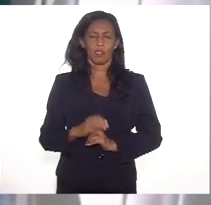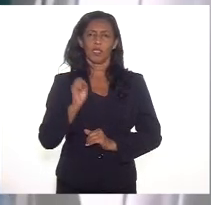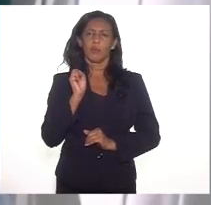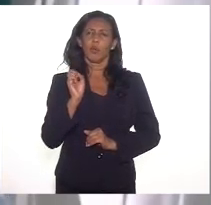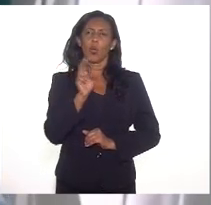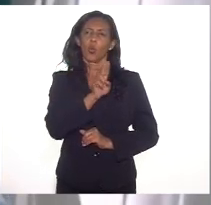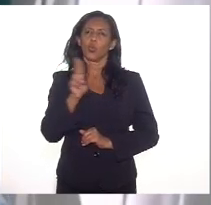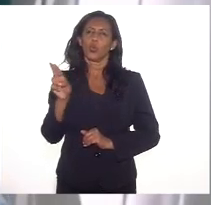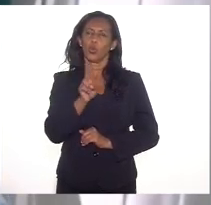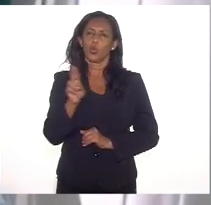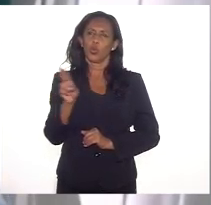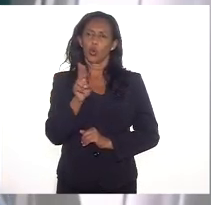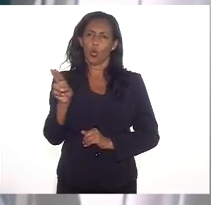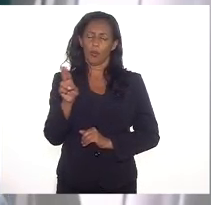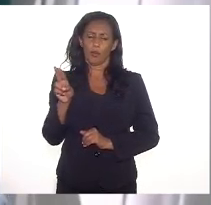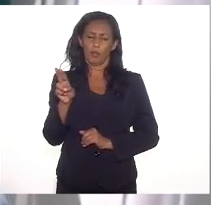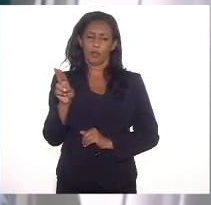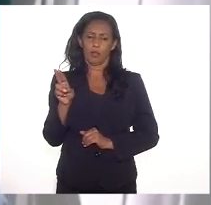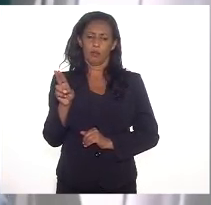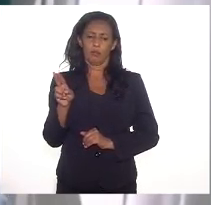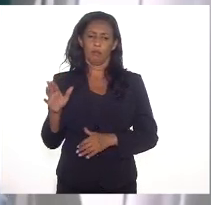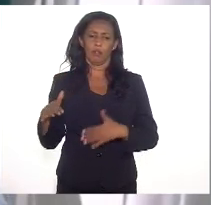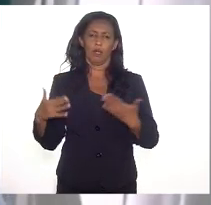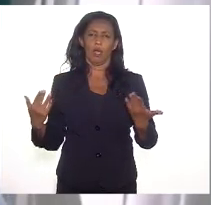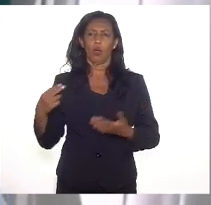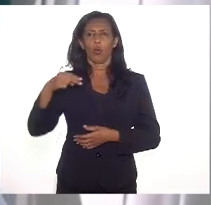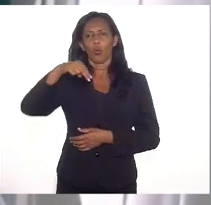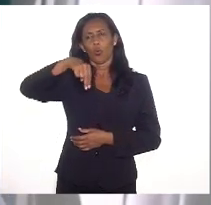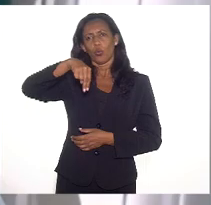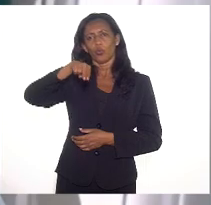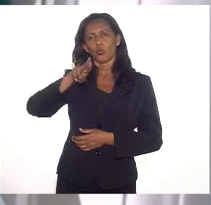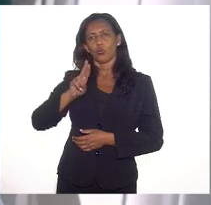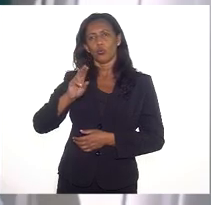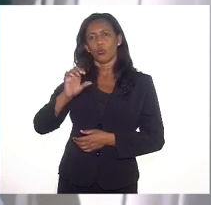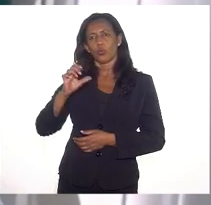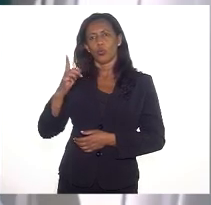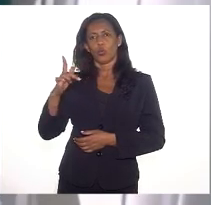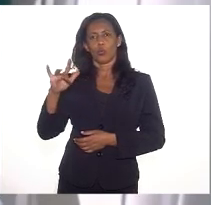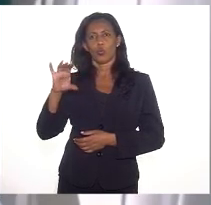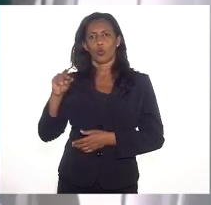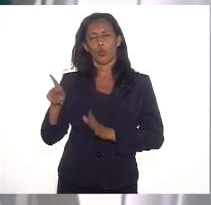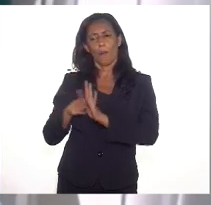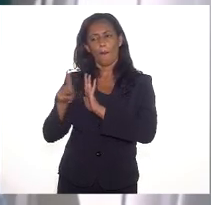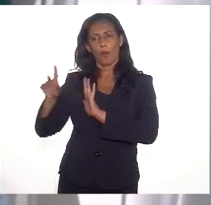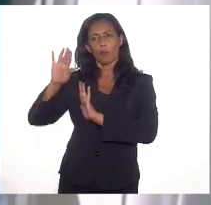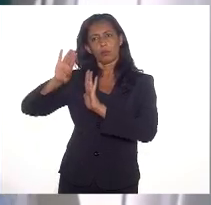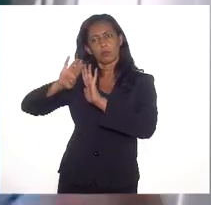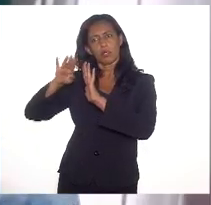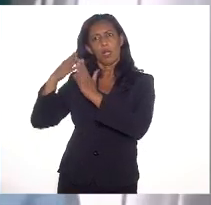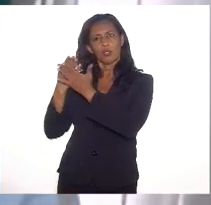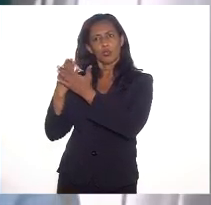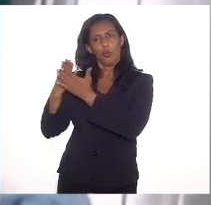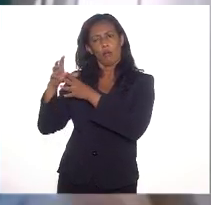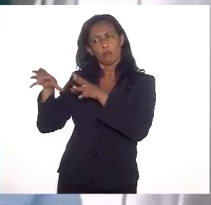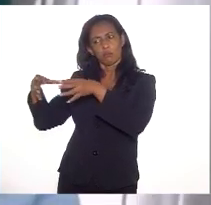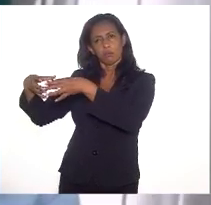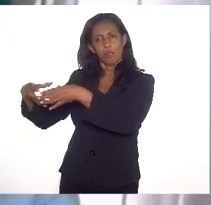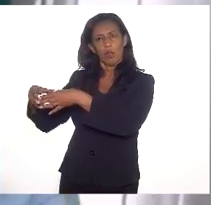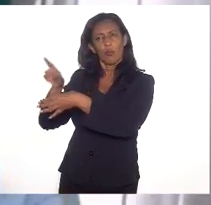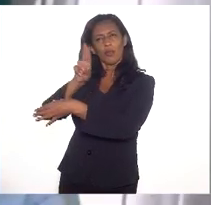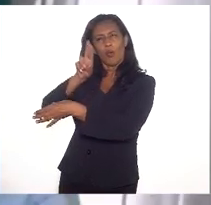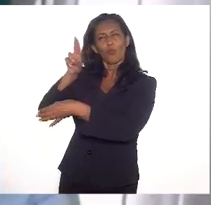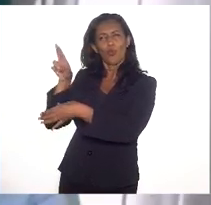nome da professora Margarete Maria Martins ao Núcleo Avançado de Educação Infantil da Vila Ipiranga, ao NAE Vila Ipiranga, que não tem uma patrona, não